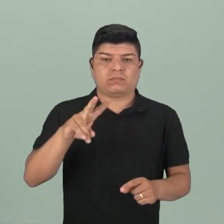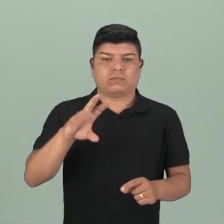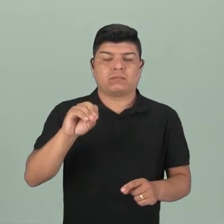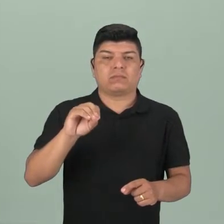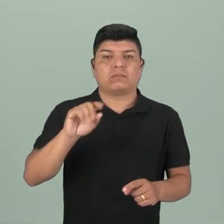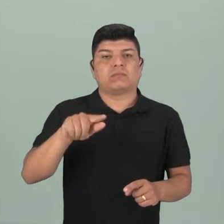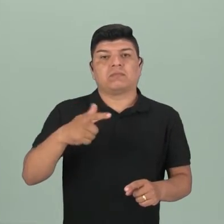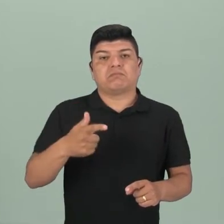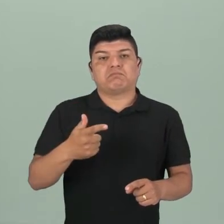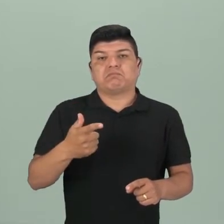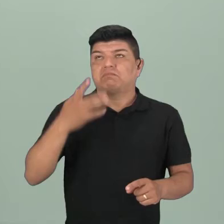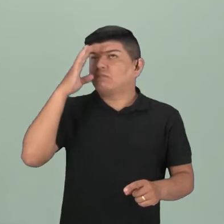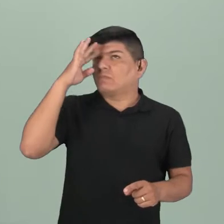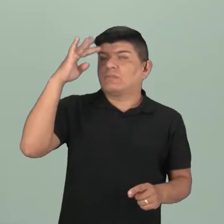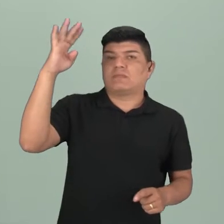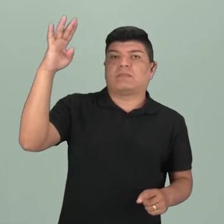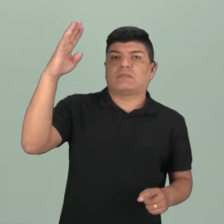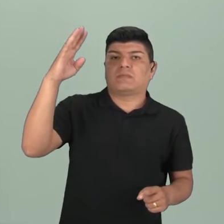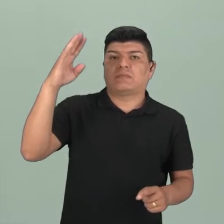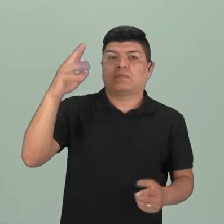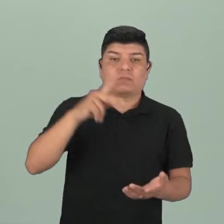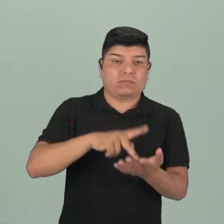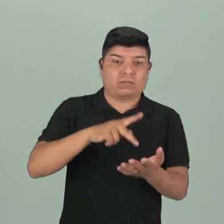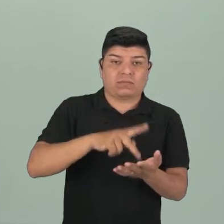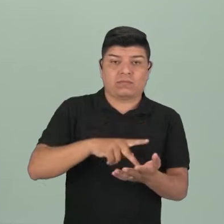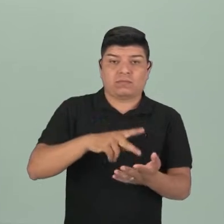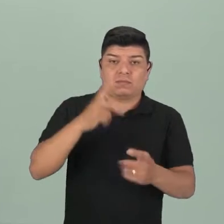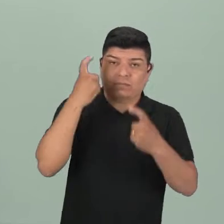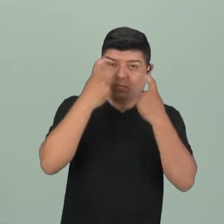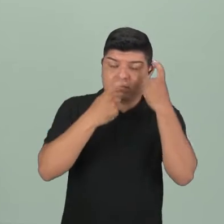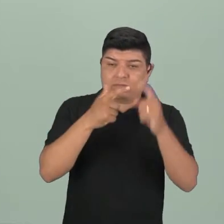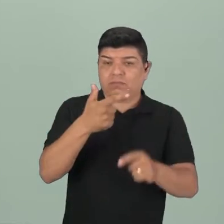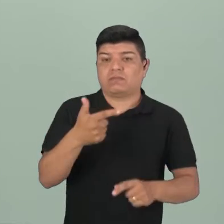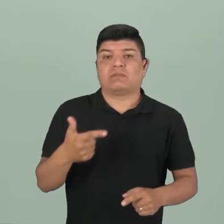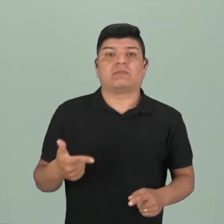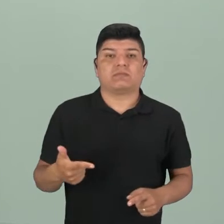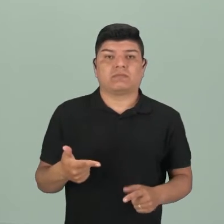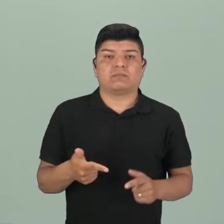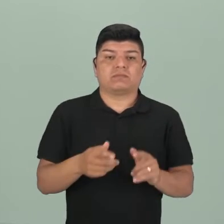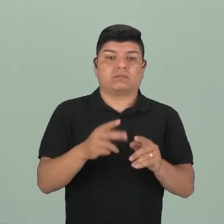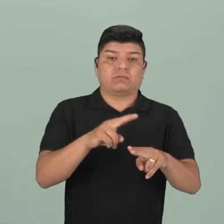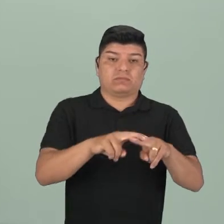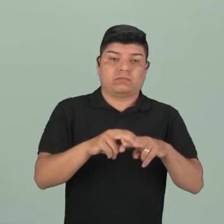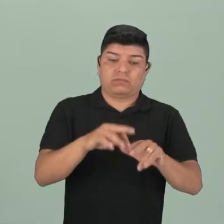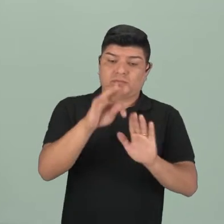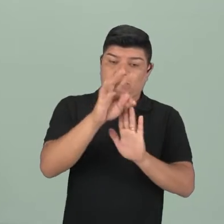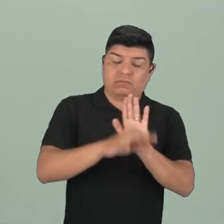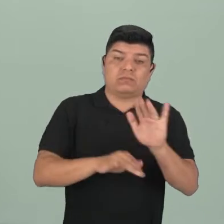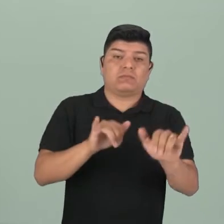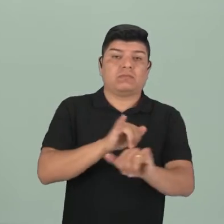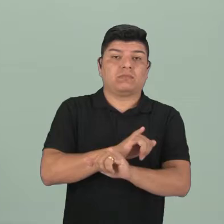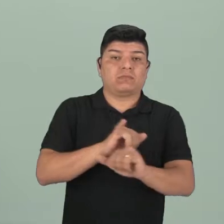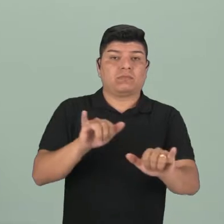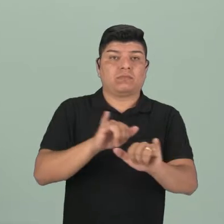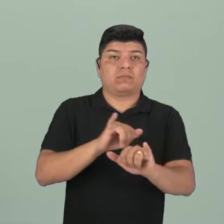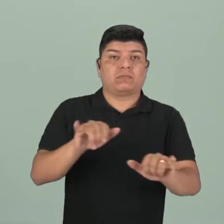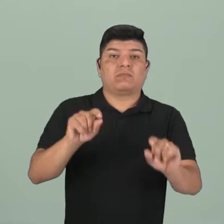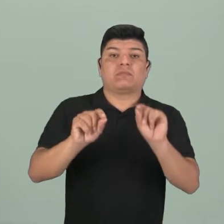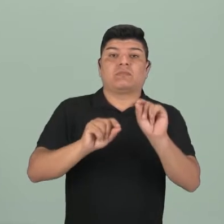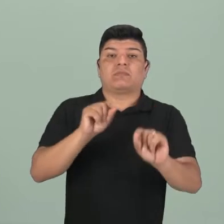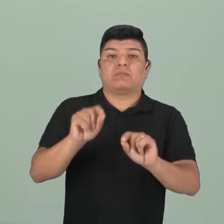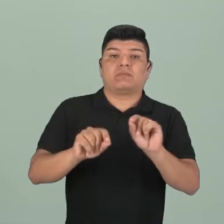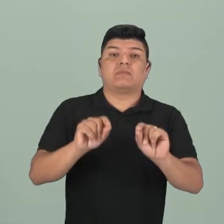pode não existir, mas não tem nenhuma preocupação com a realidade, né? Então, assim, os textos informativos, eles têm que ter